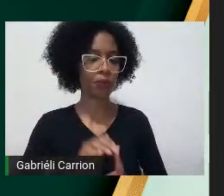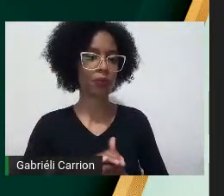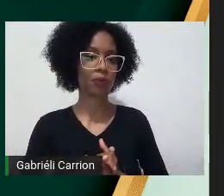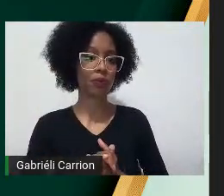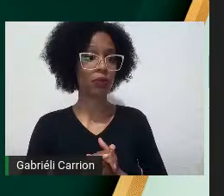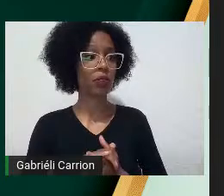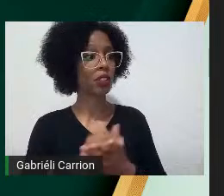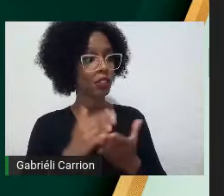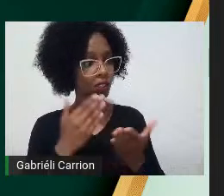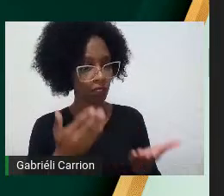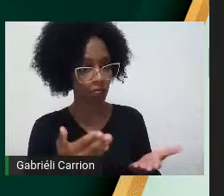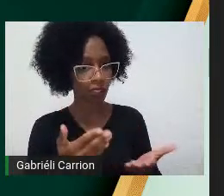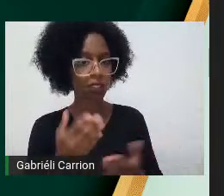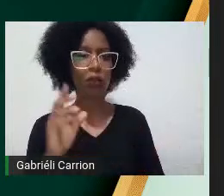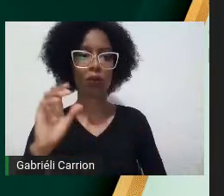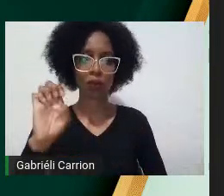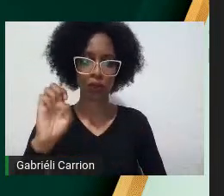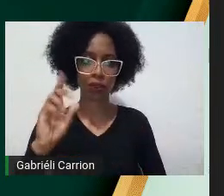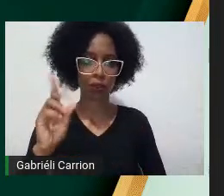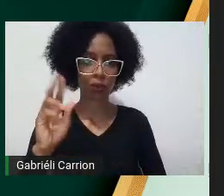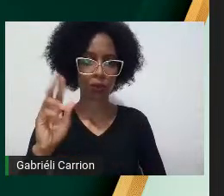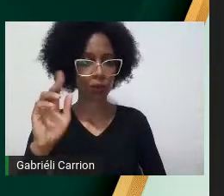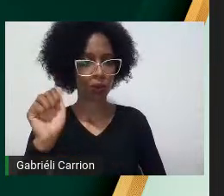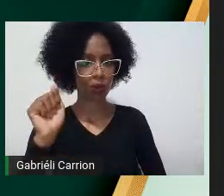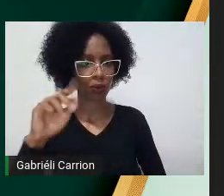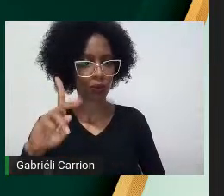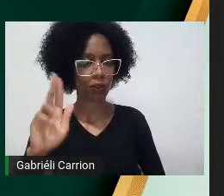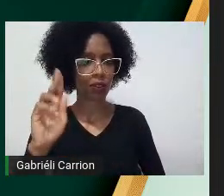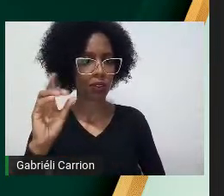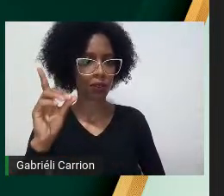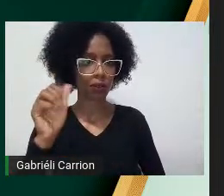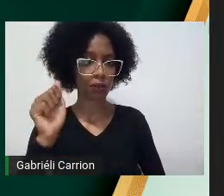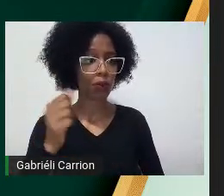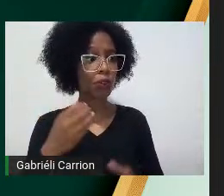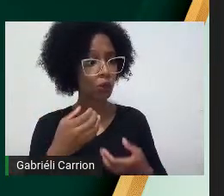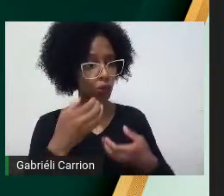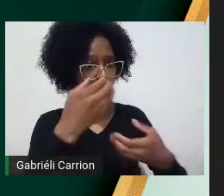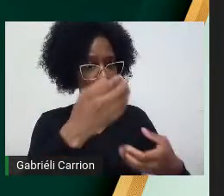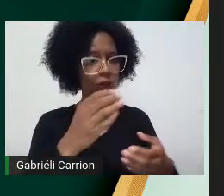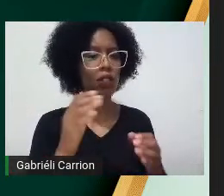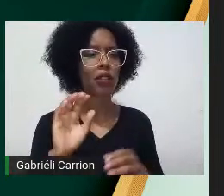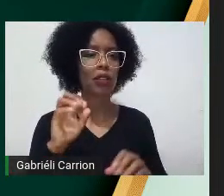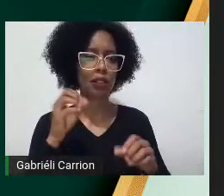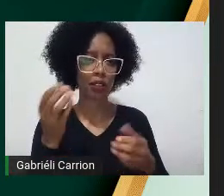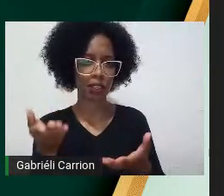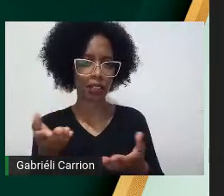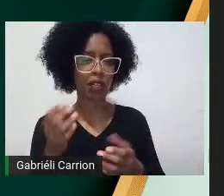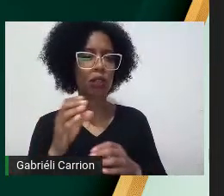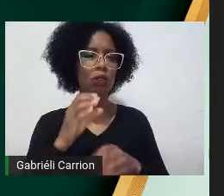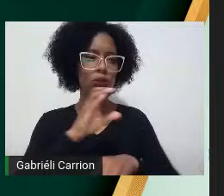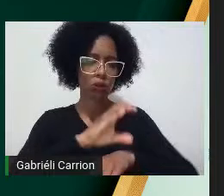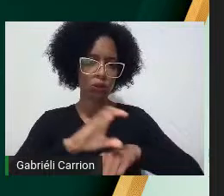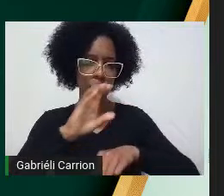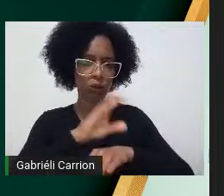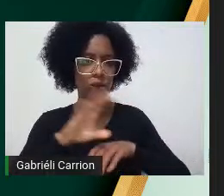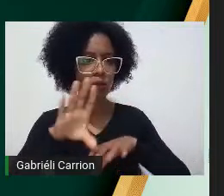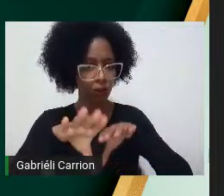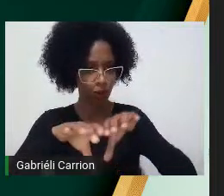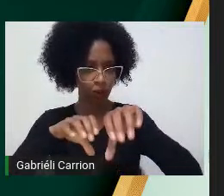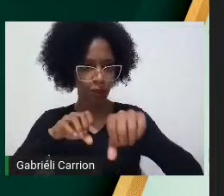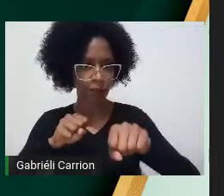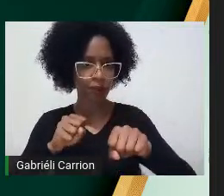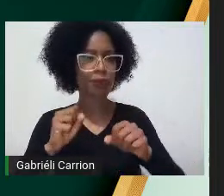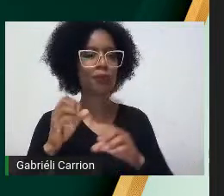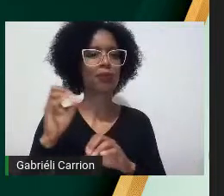Confiro a Eduarda Idalina Furgeri o grau de bacharela em Engenharia Ambiental e Sanitária para que